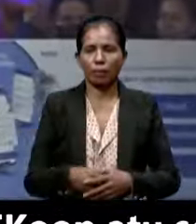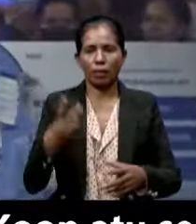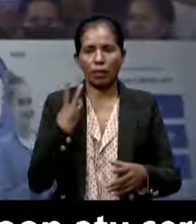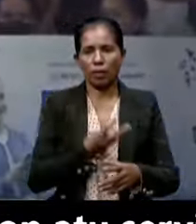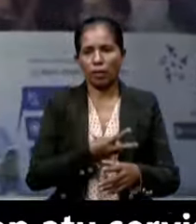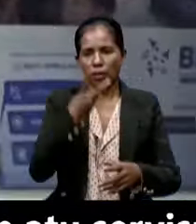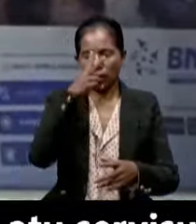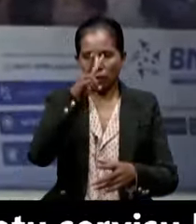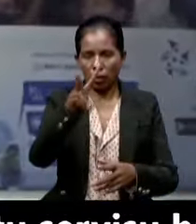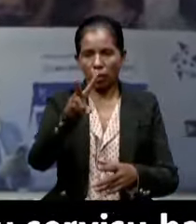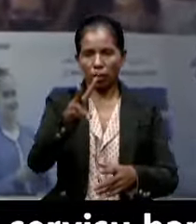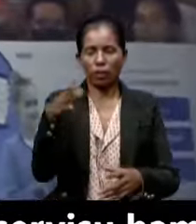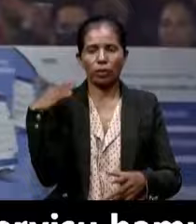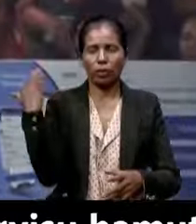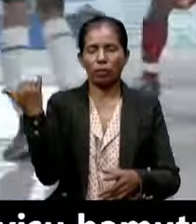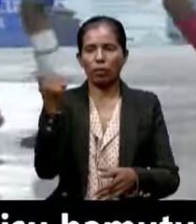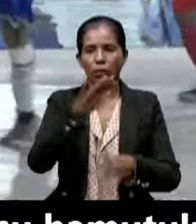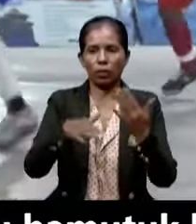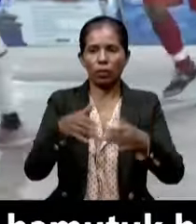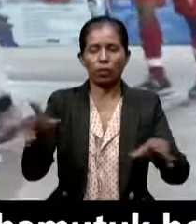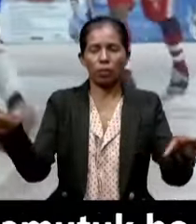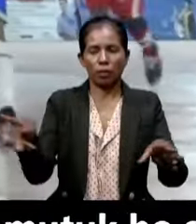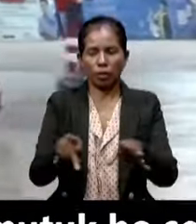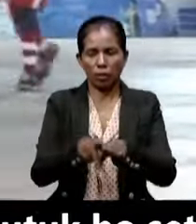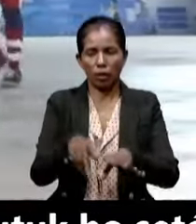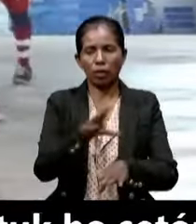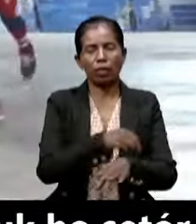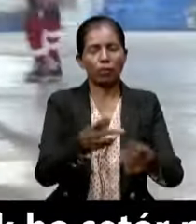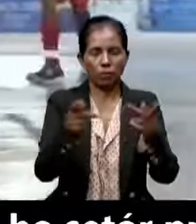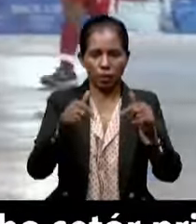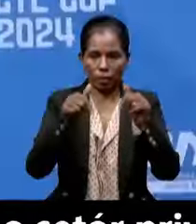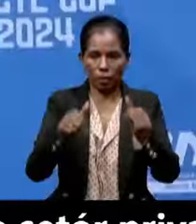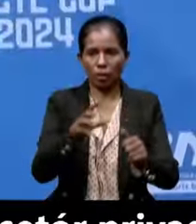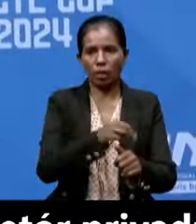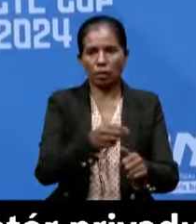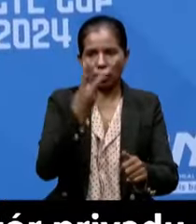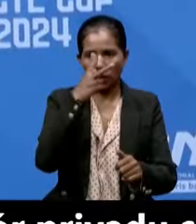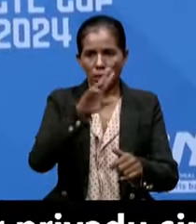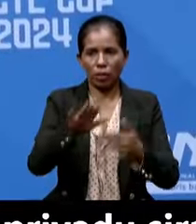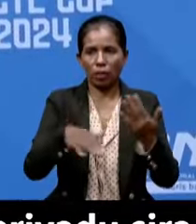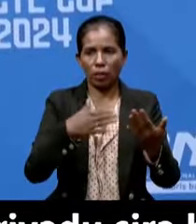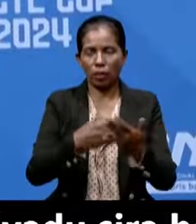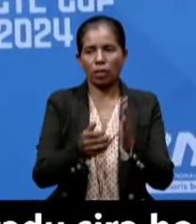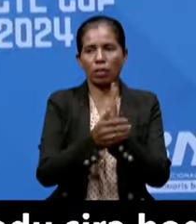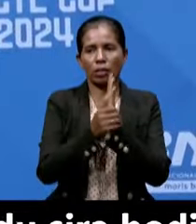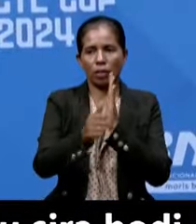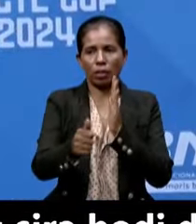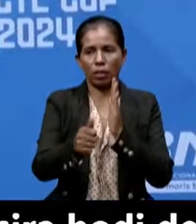a juventude e a participação em eventos Serazerare, importante, maior criatividade.